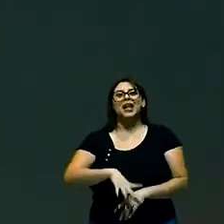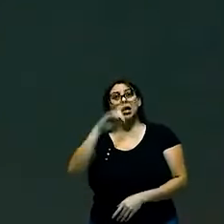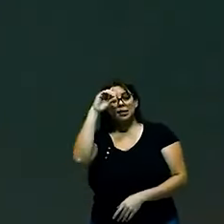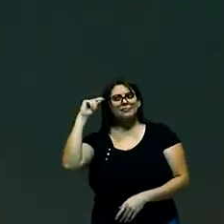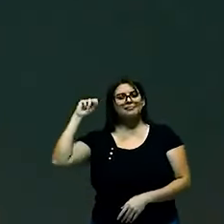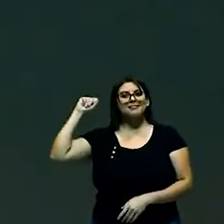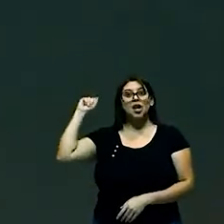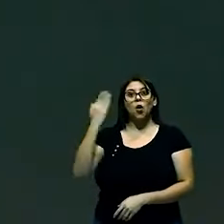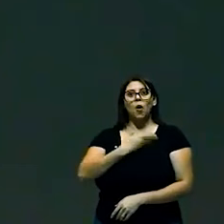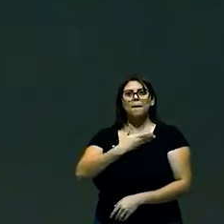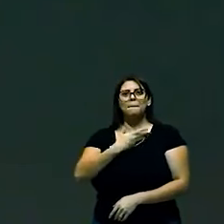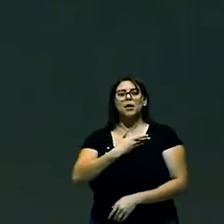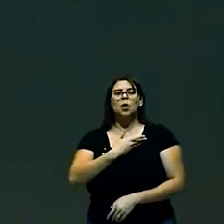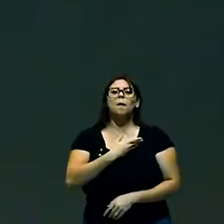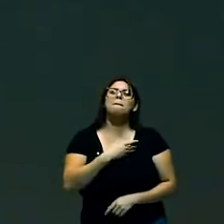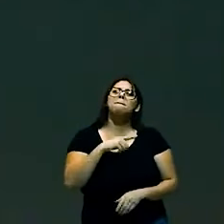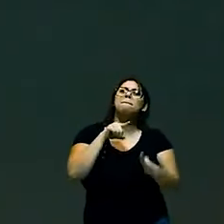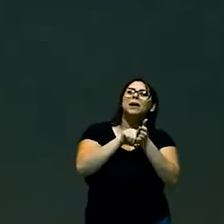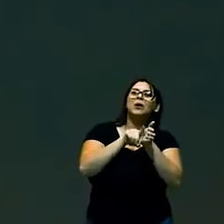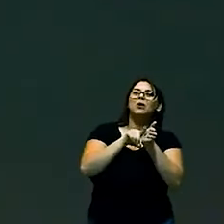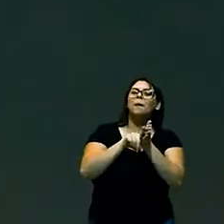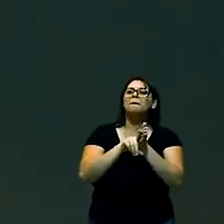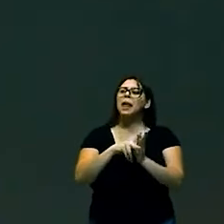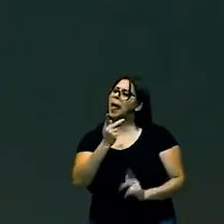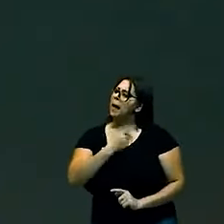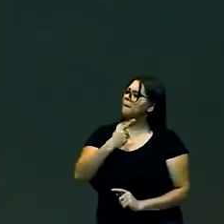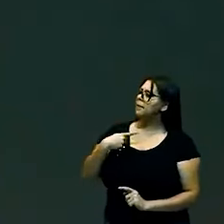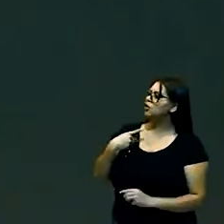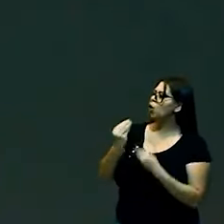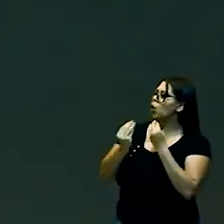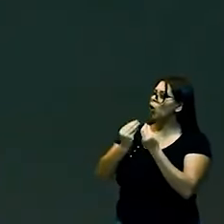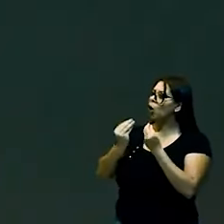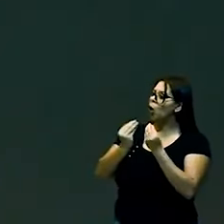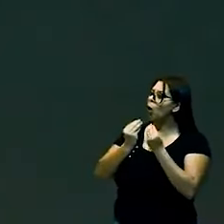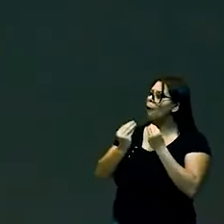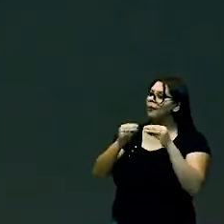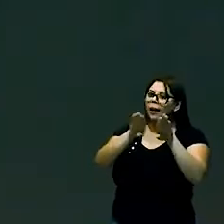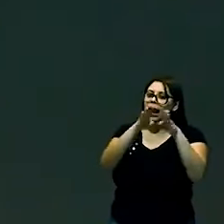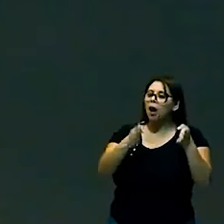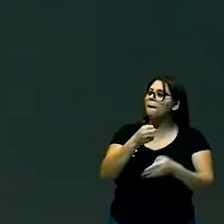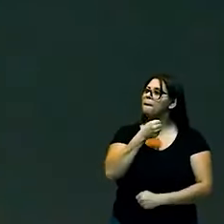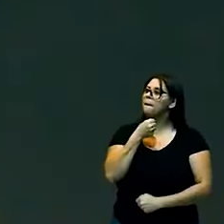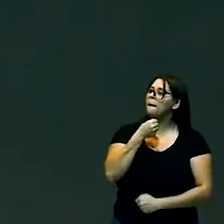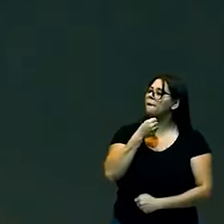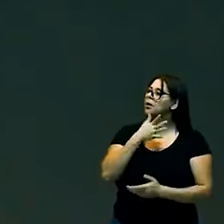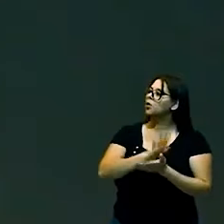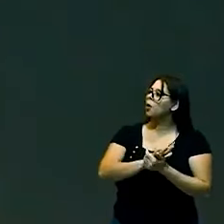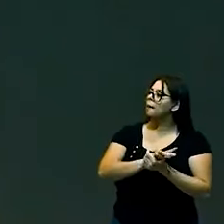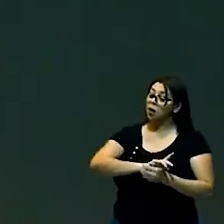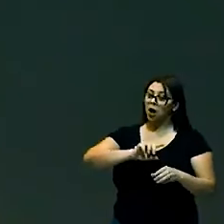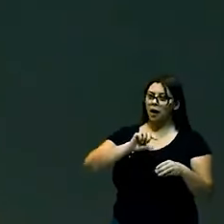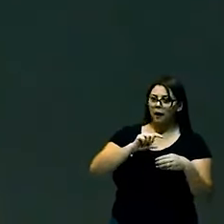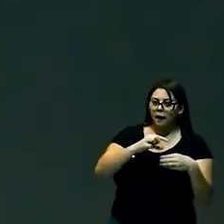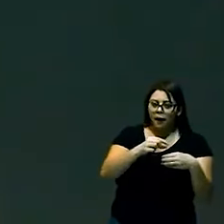também achar que vai agradar todo mundo é uma utopia também. Não vai agradar todos, né? Alguém vai reclamar de alguma coisa.